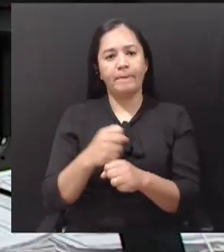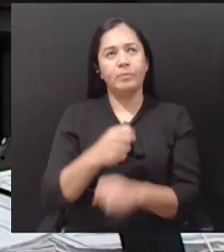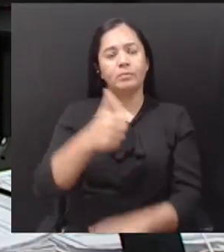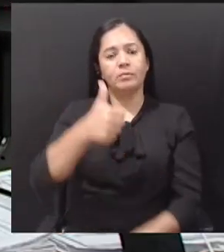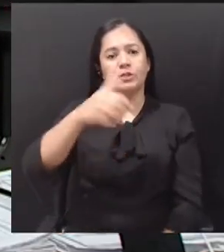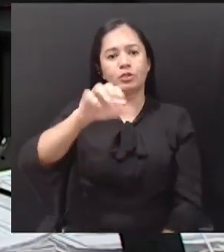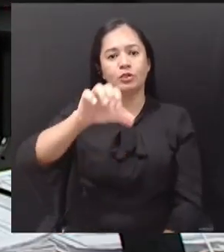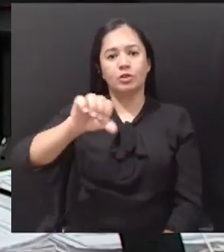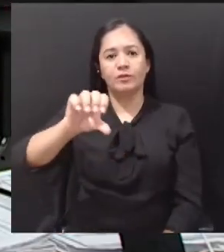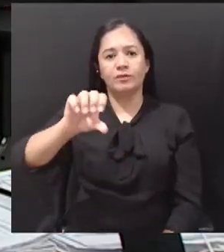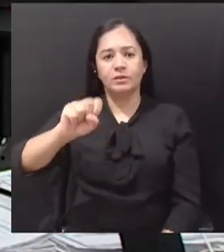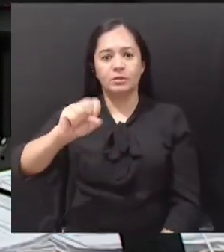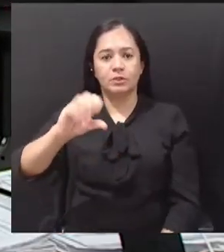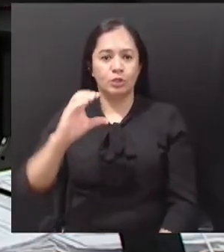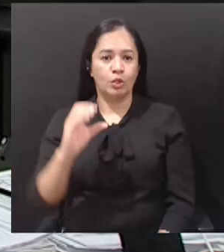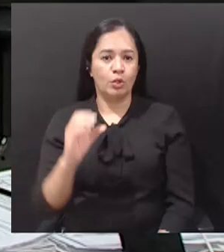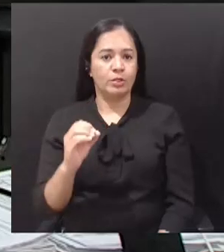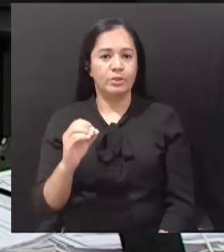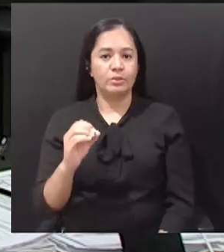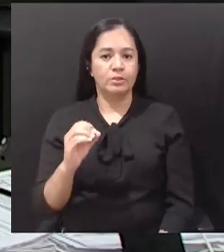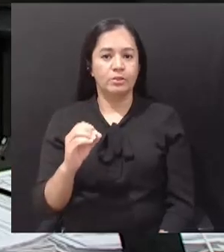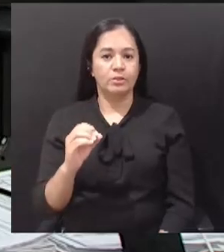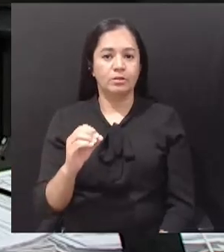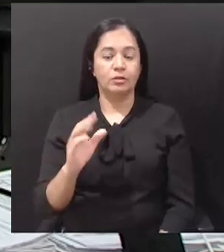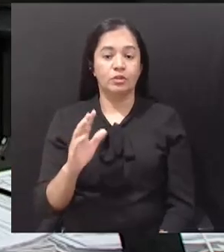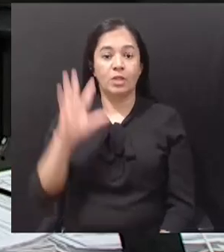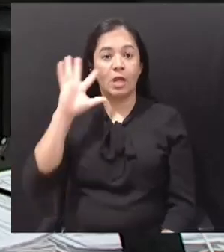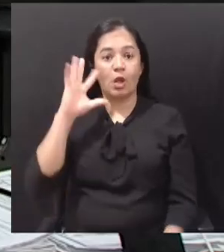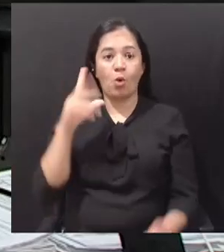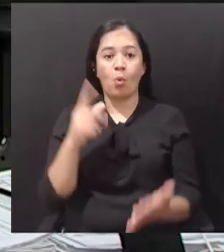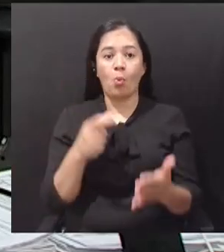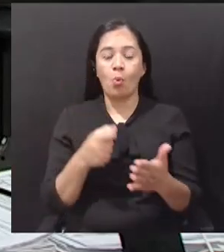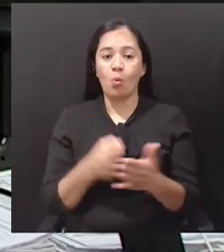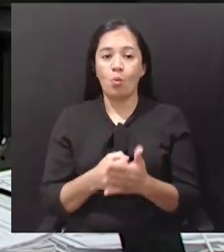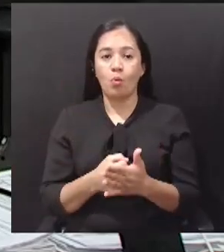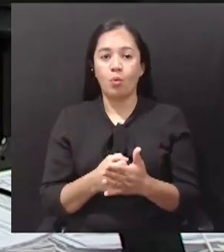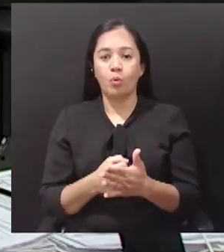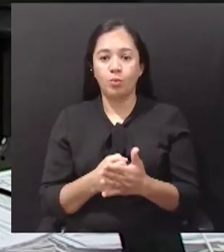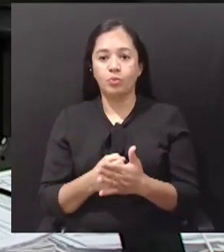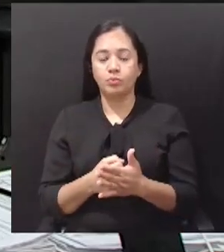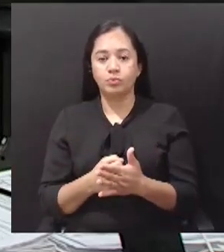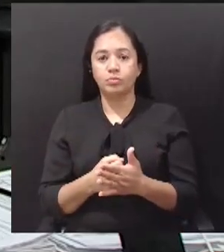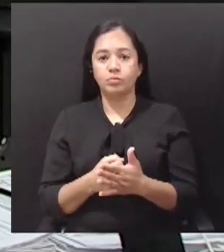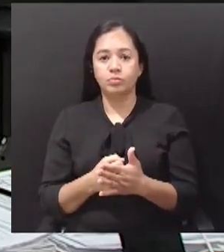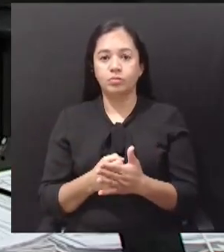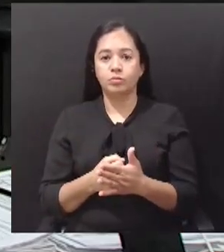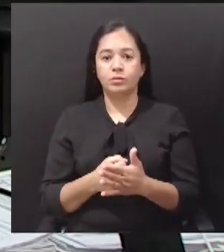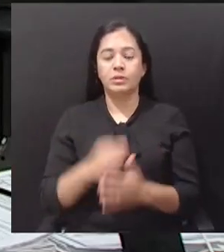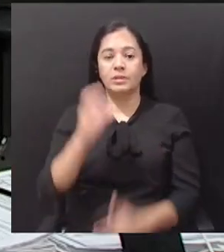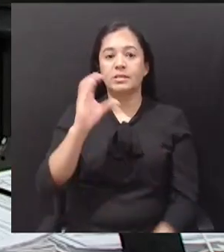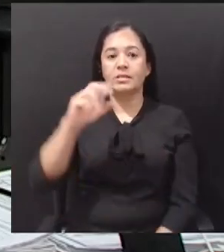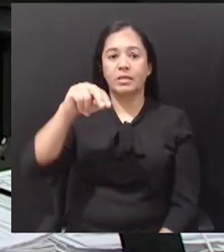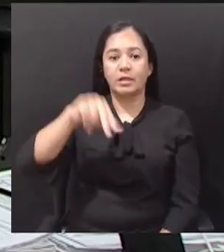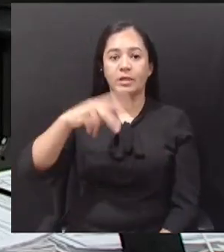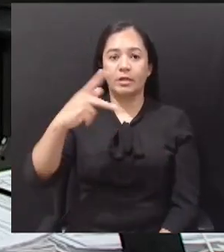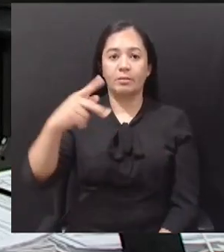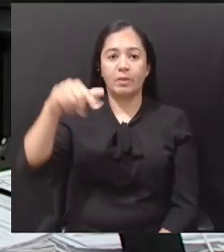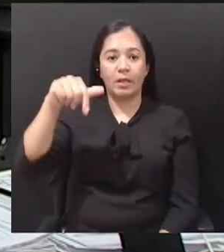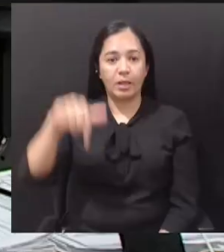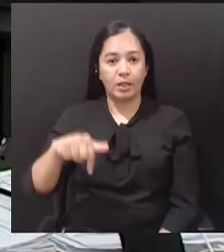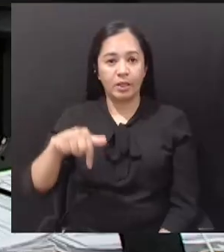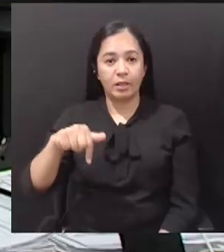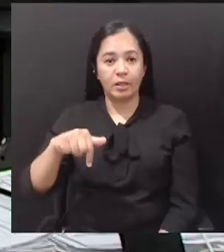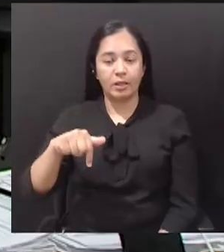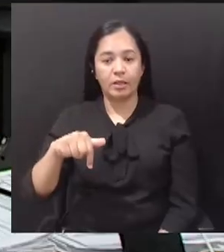1980, foi decidido, né, pelo CNPq que